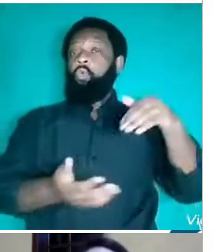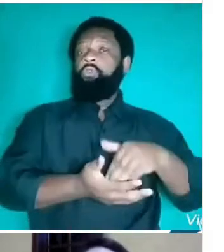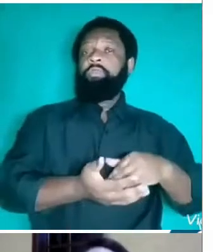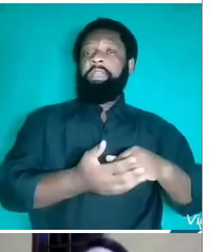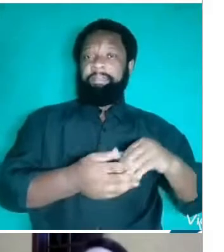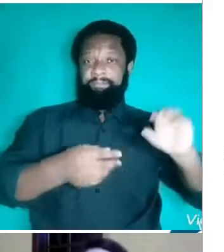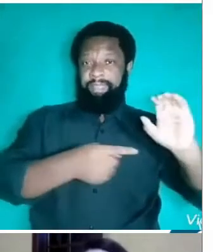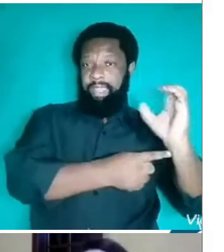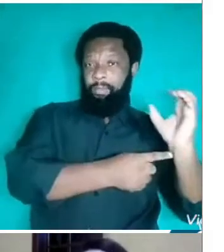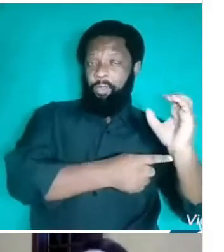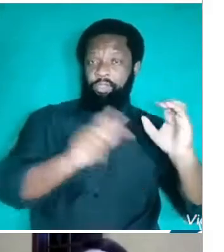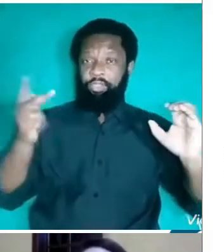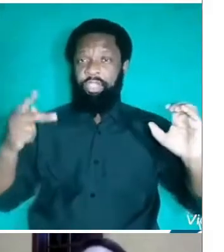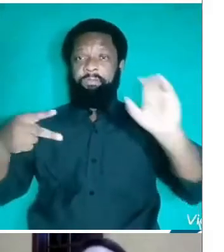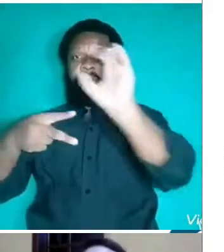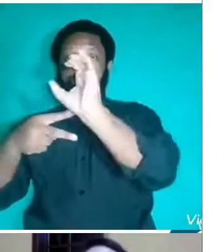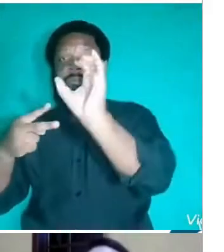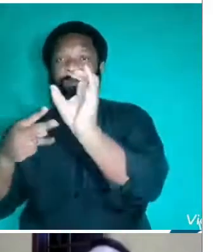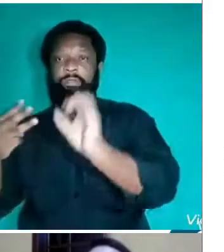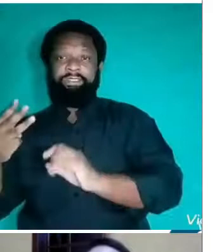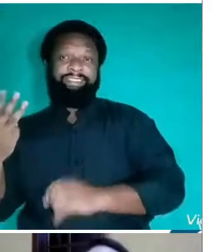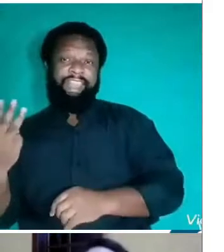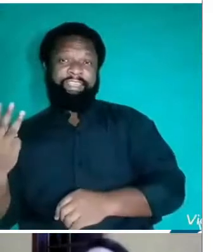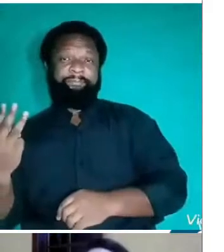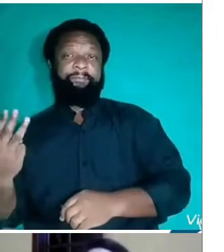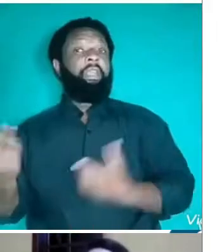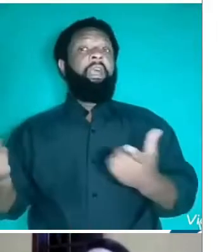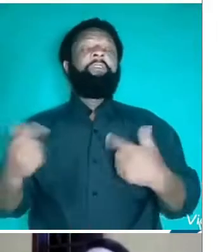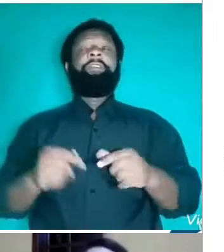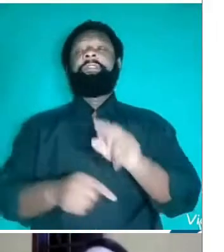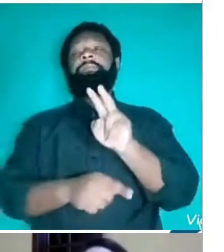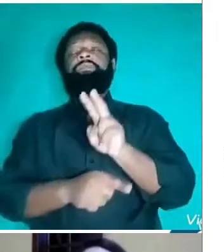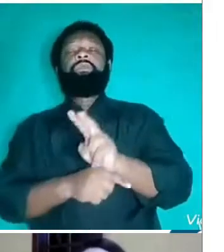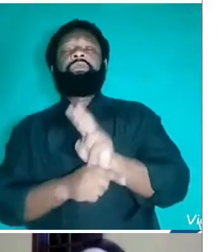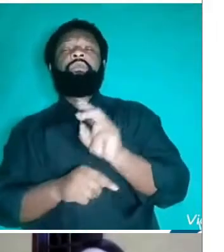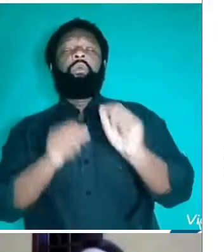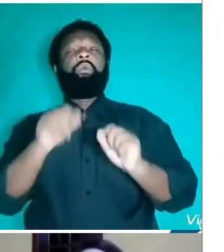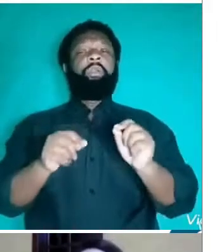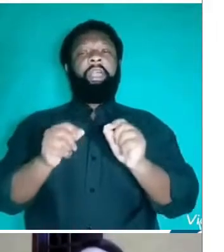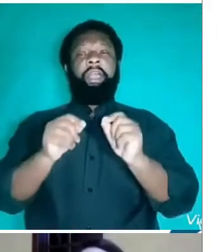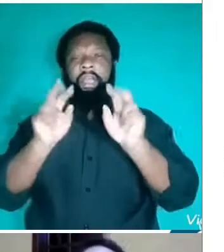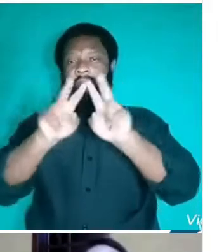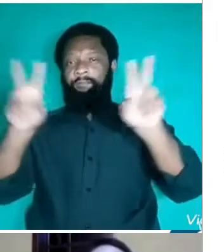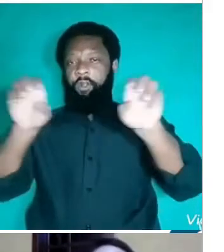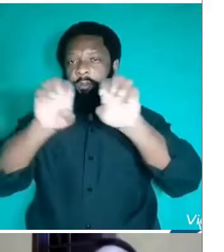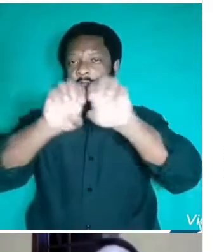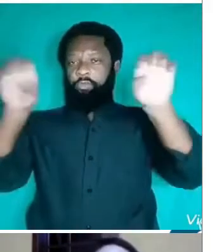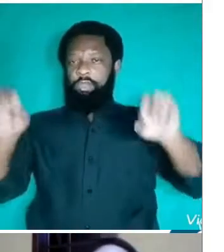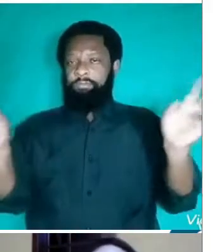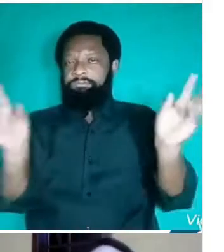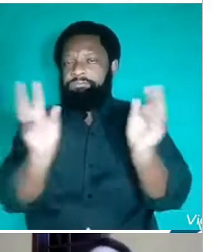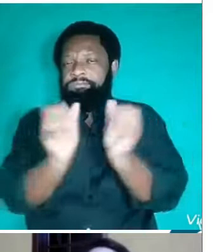está ligado a 3 hidrogênios. Então, para representar, né, com a fórmula estrutural condensada, a